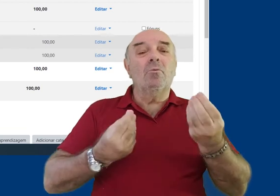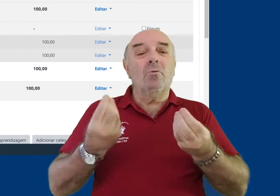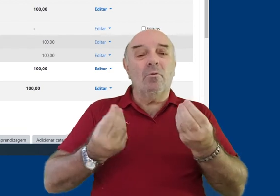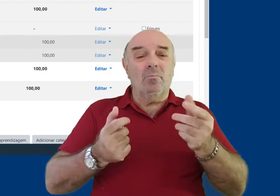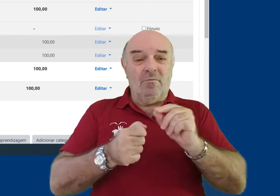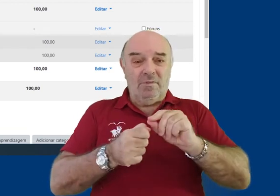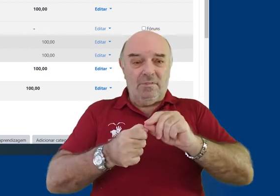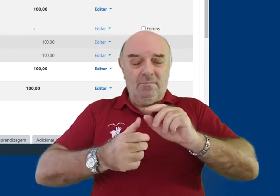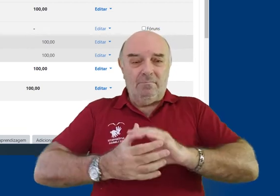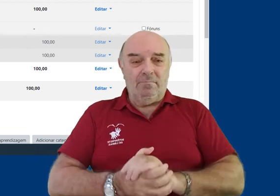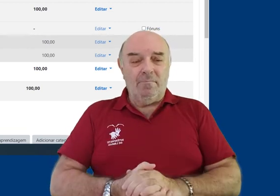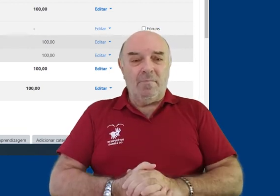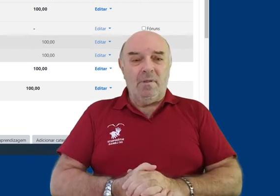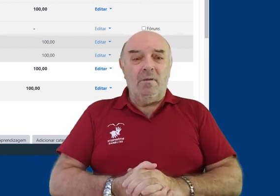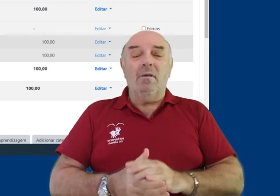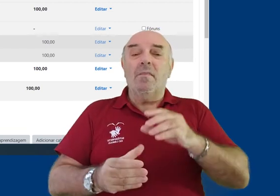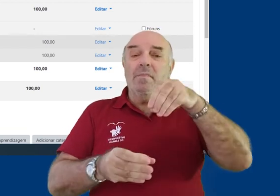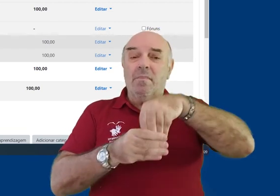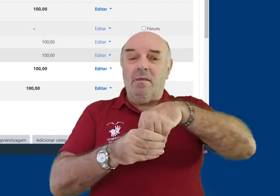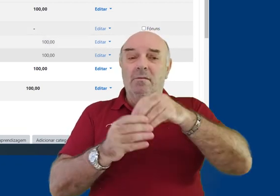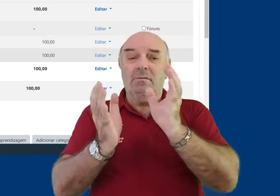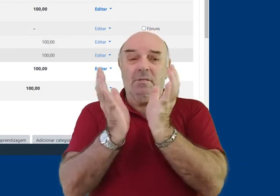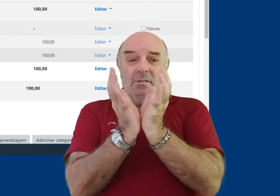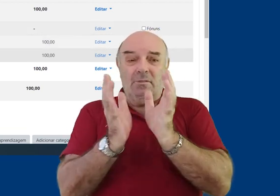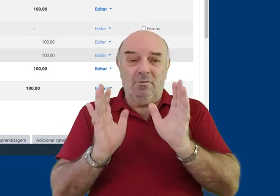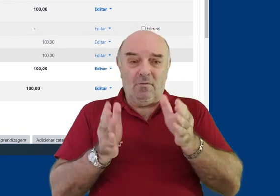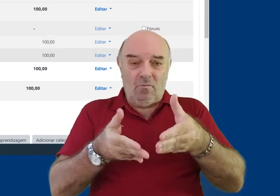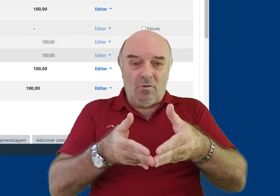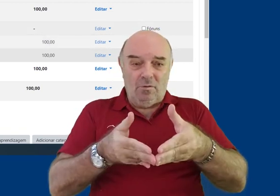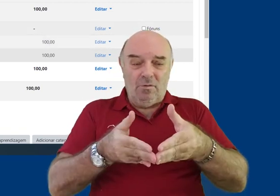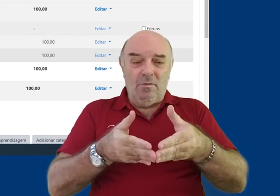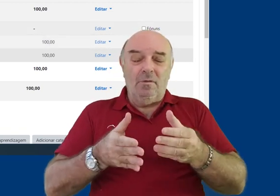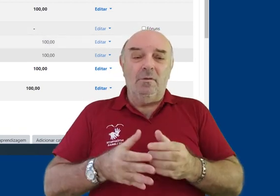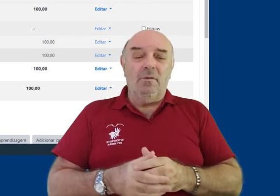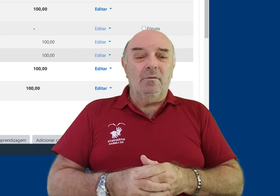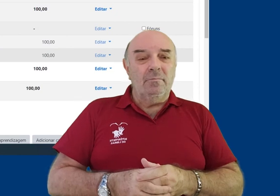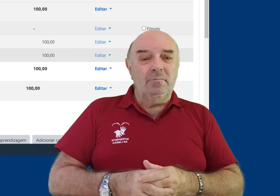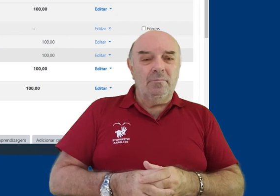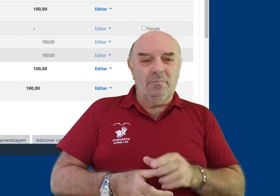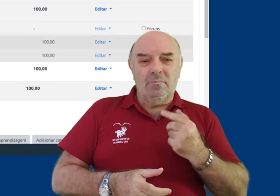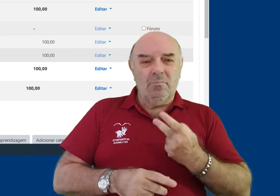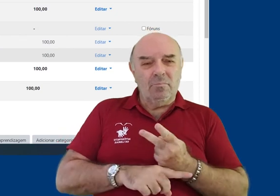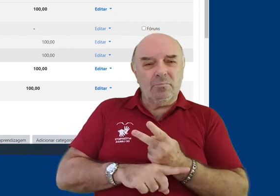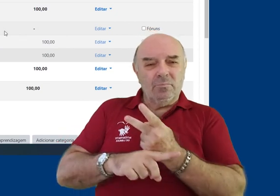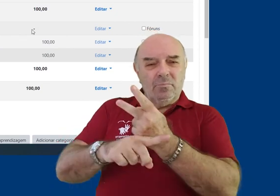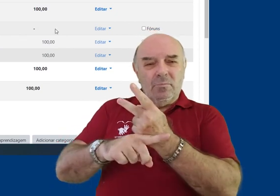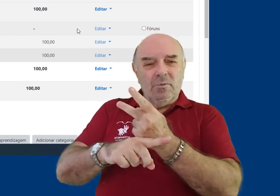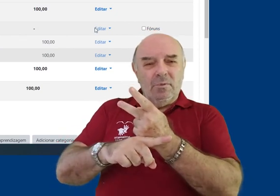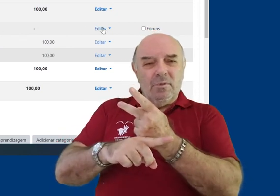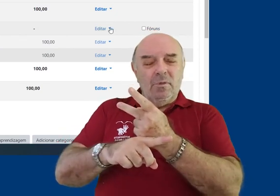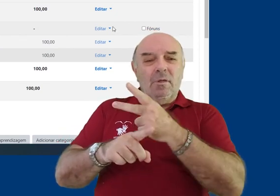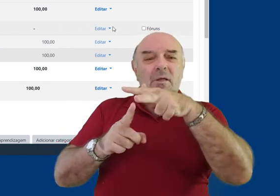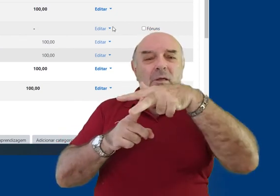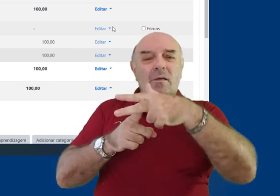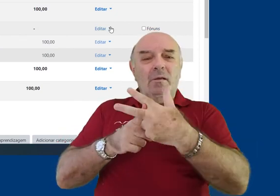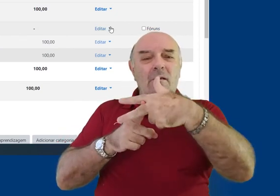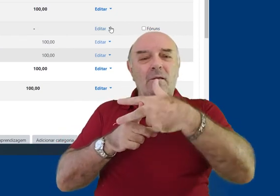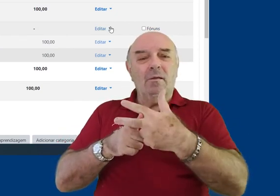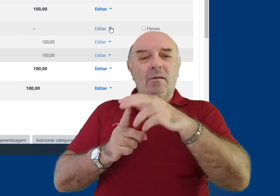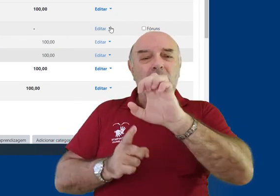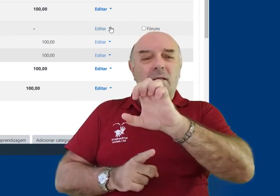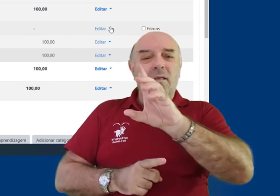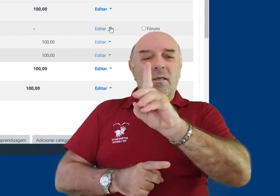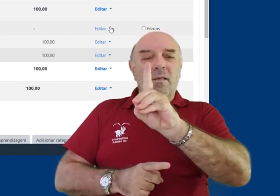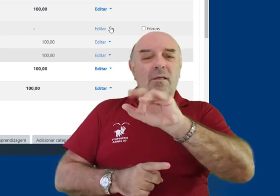dela. Como isso é feito? Dentro da categoria Fóruns, eu procuro pelo